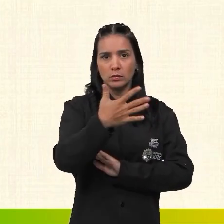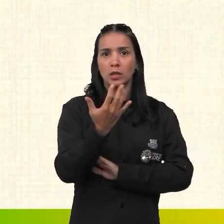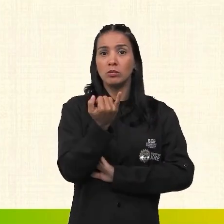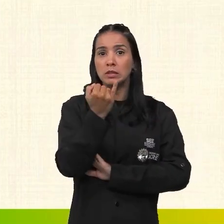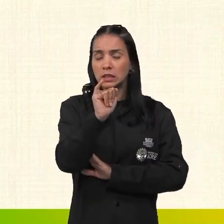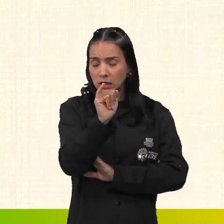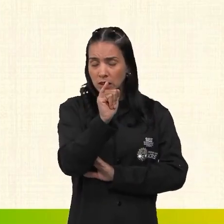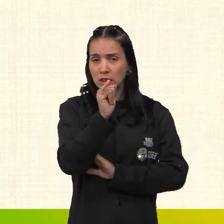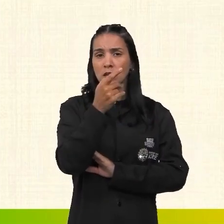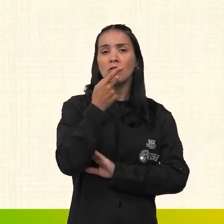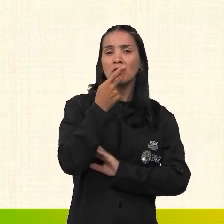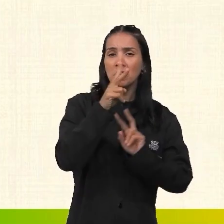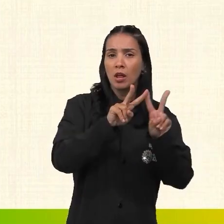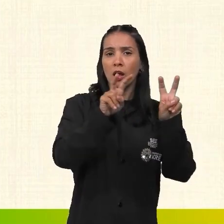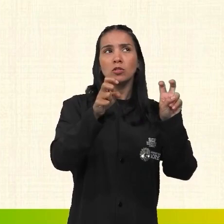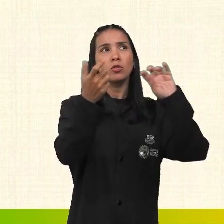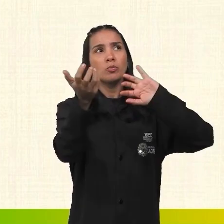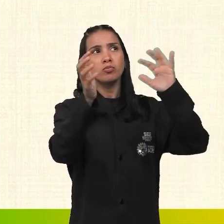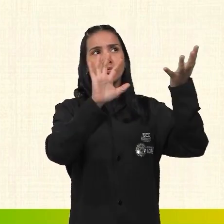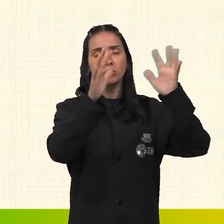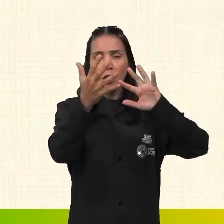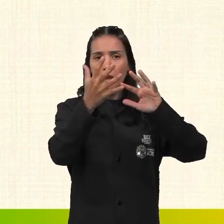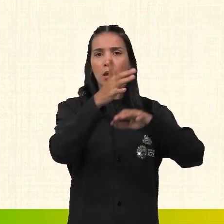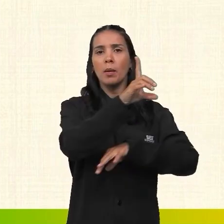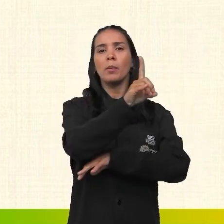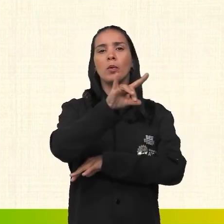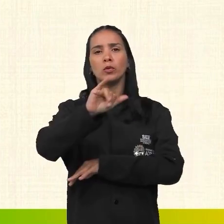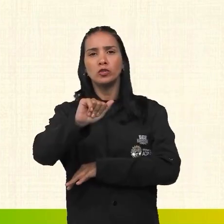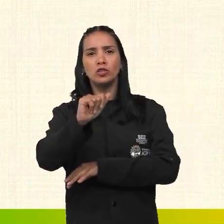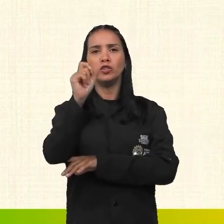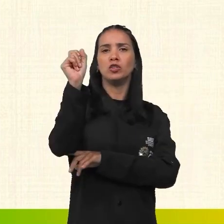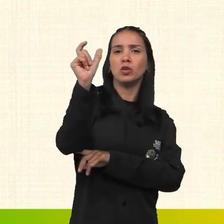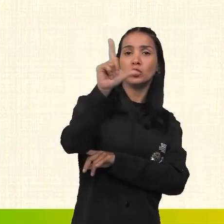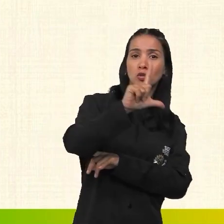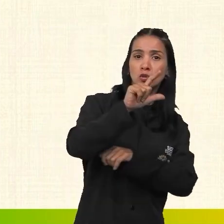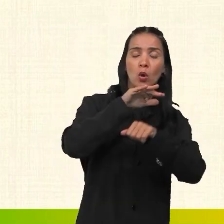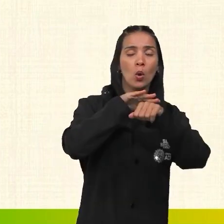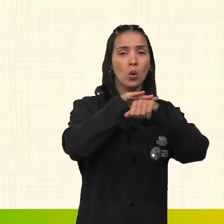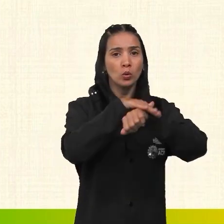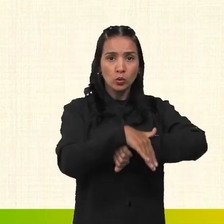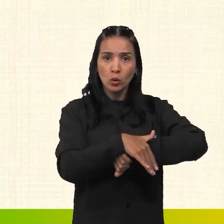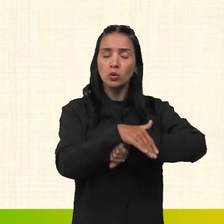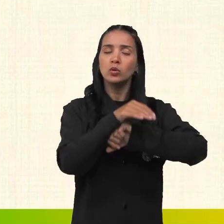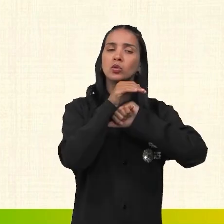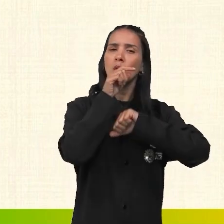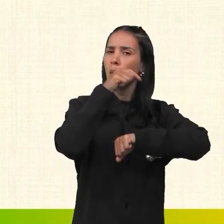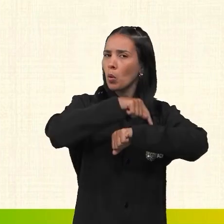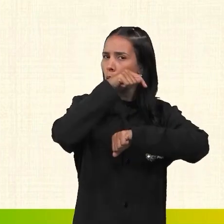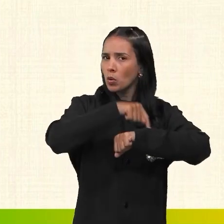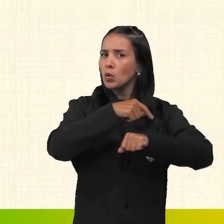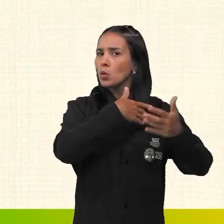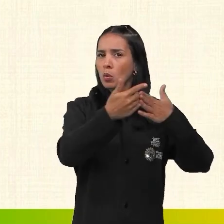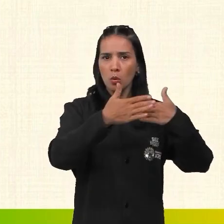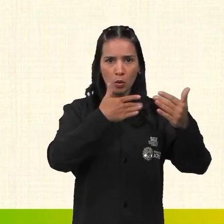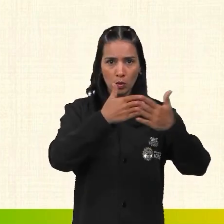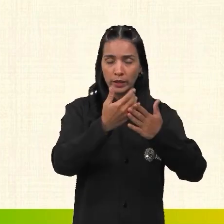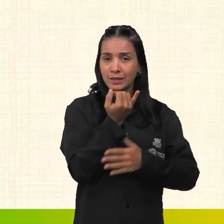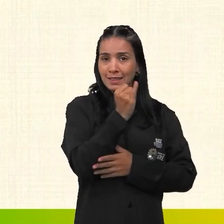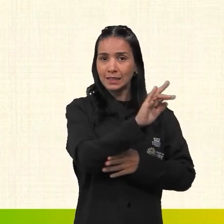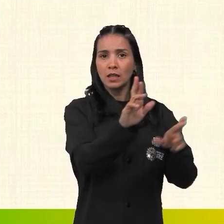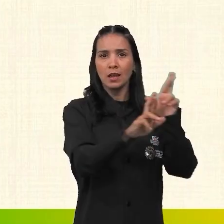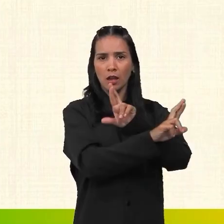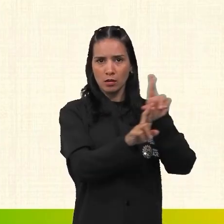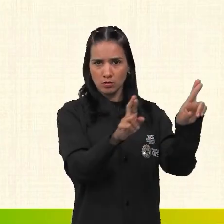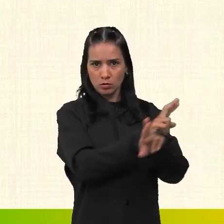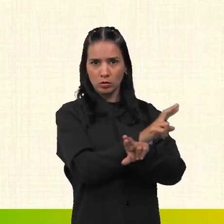do dia, da noite, dias da semana, horários, todos eles vão estar relacionados quando